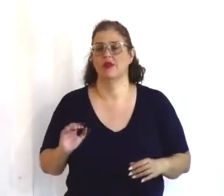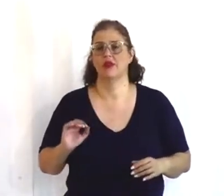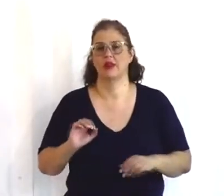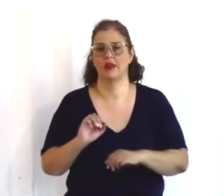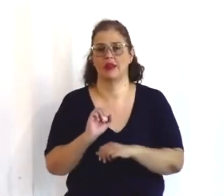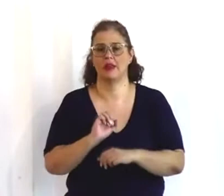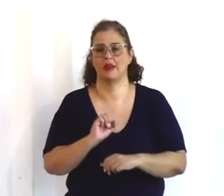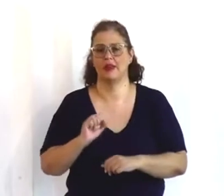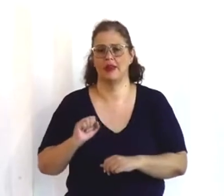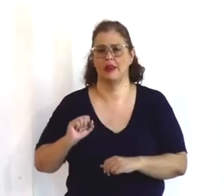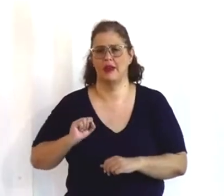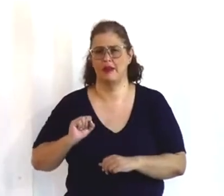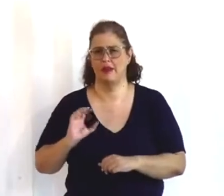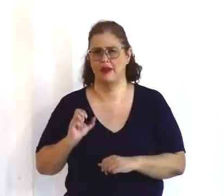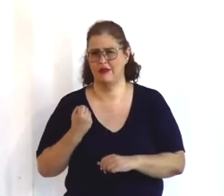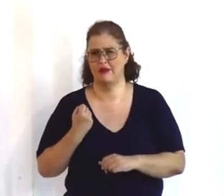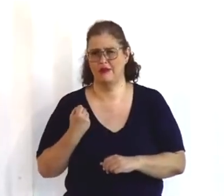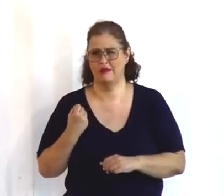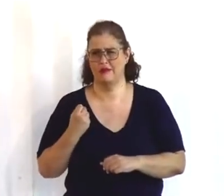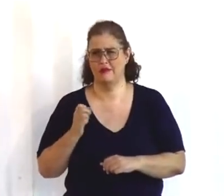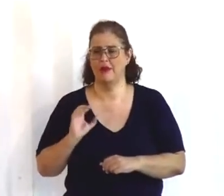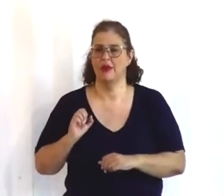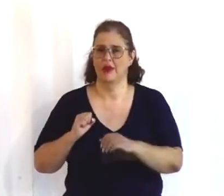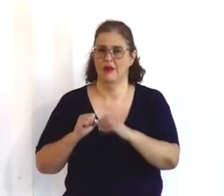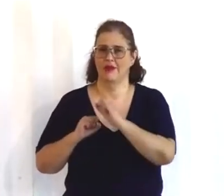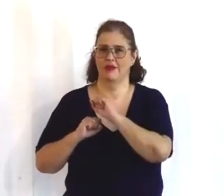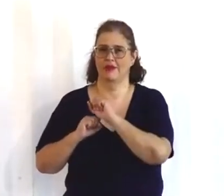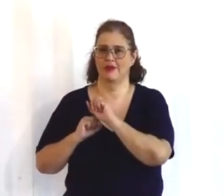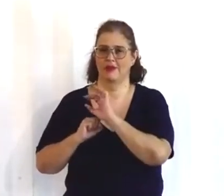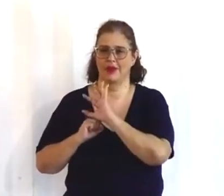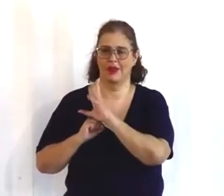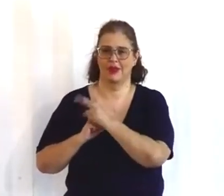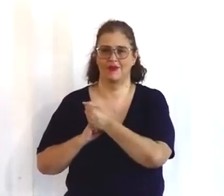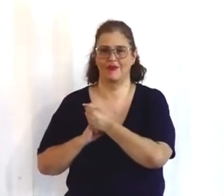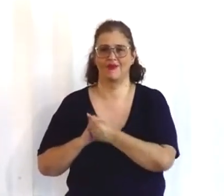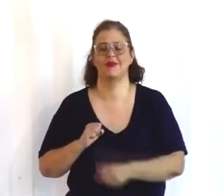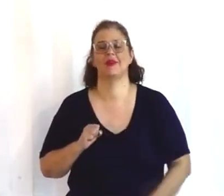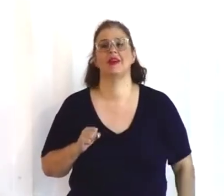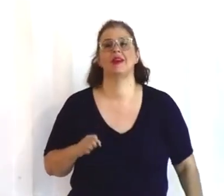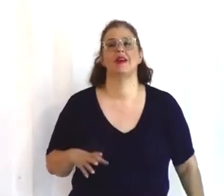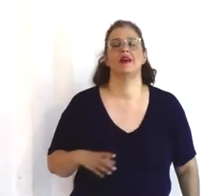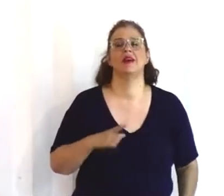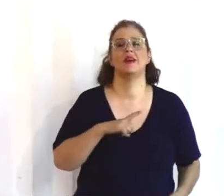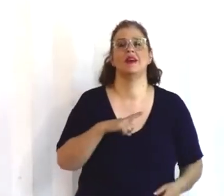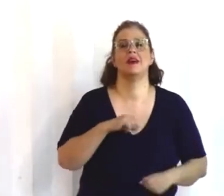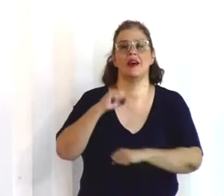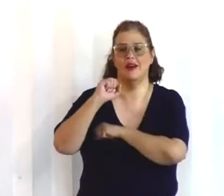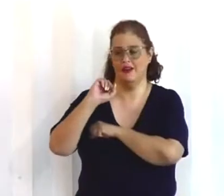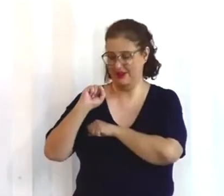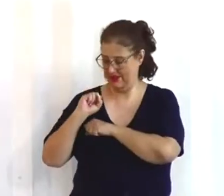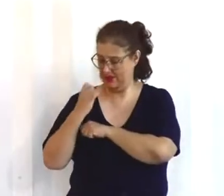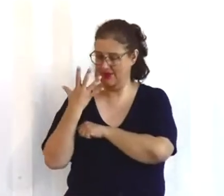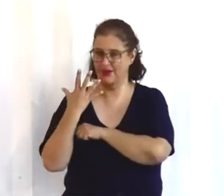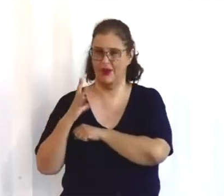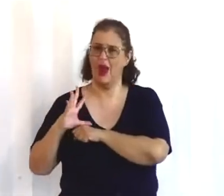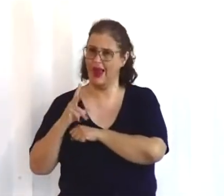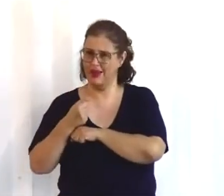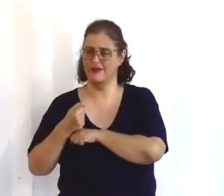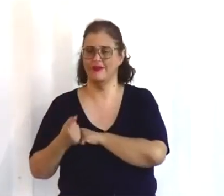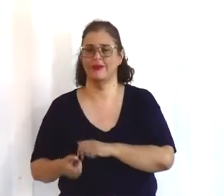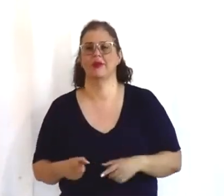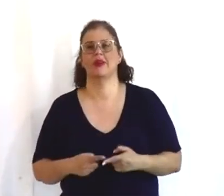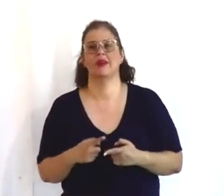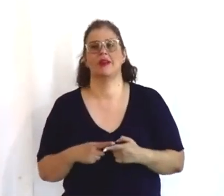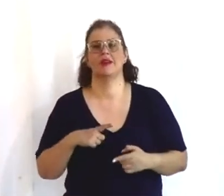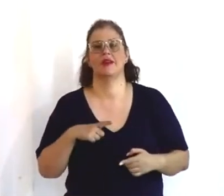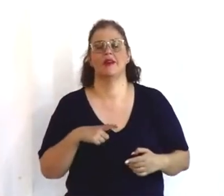os hereges, os nicolaítas, e haviam alguns banquetes que eles participavam, oferecendo todo aquele alimento para